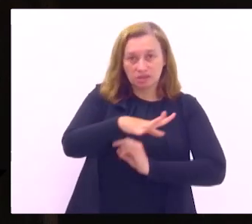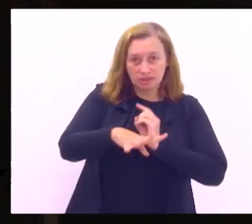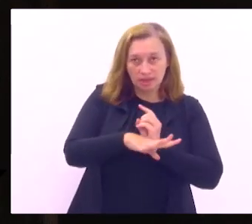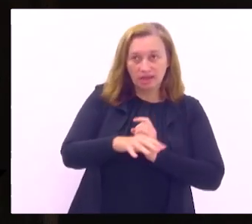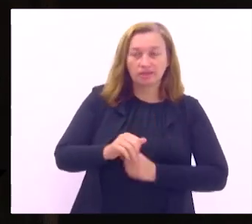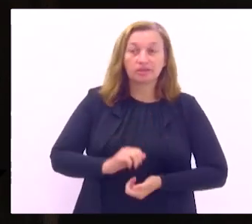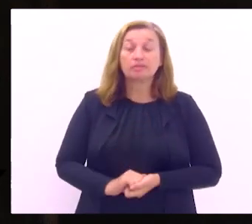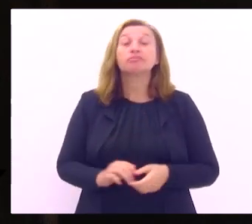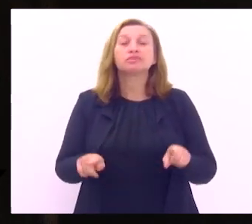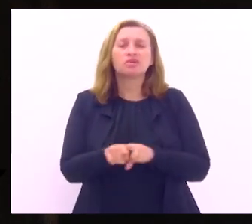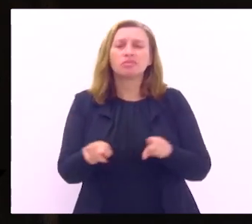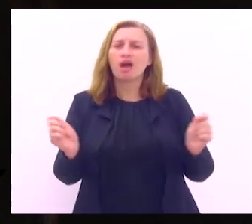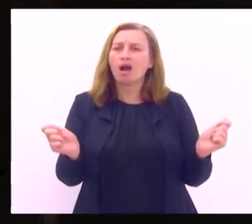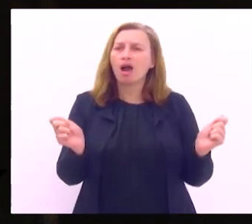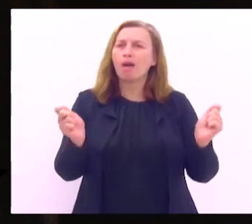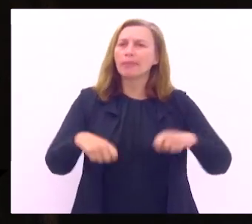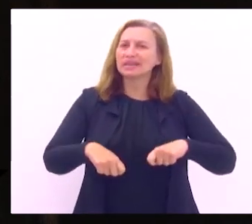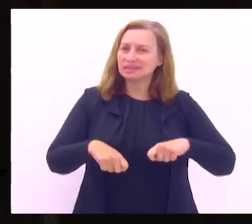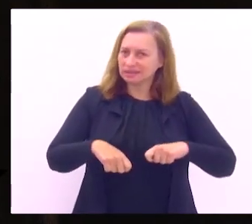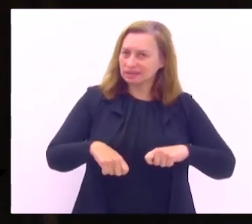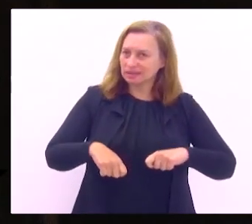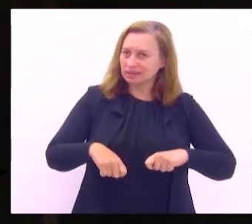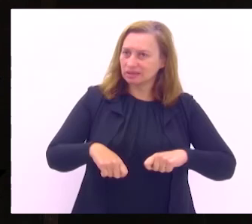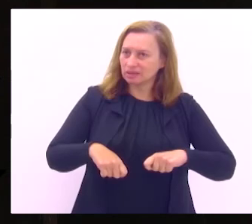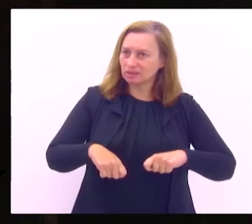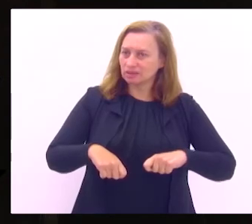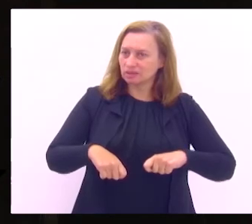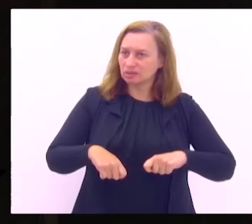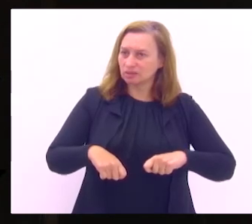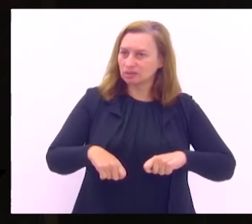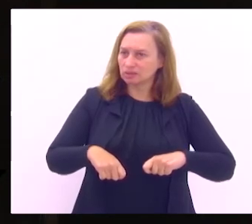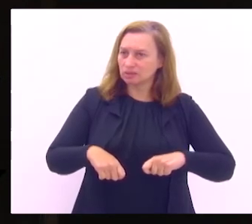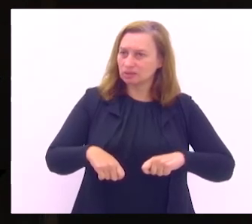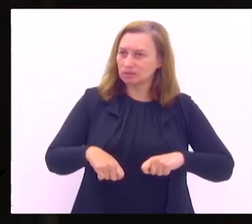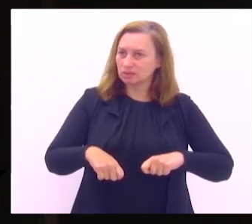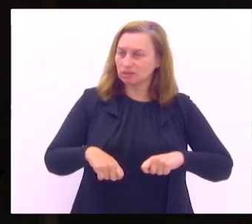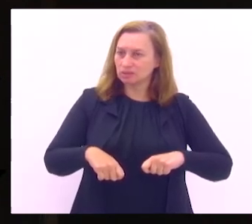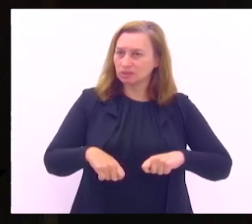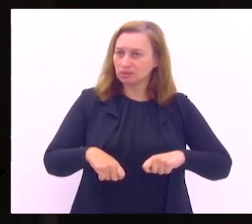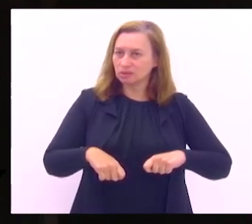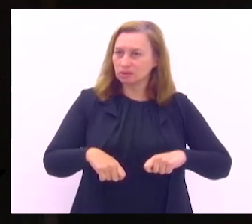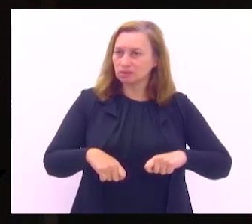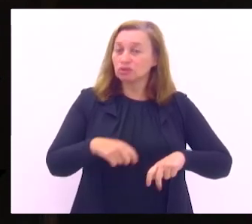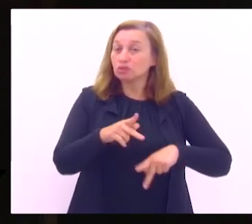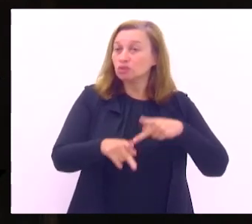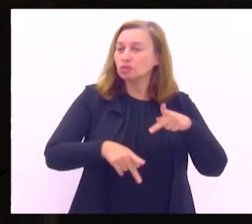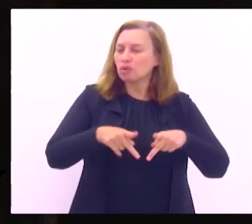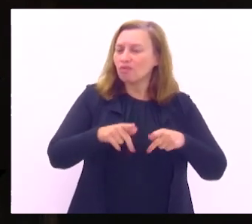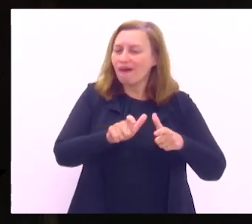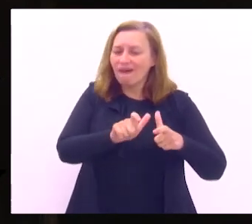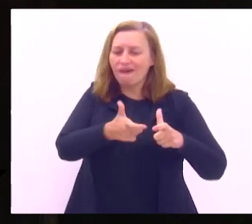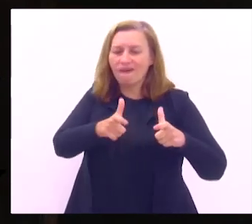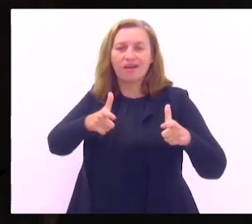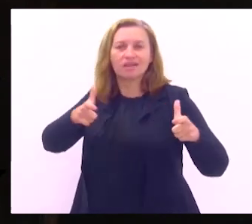E a capacidade do desporto, atletismo, ela é